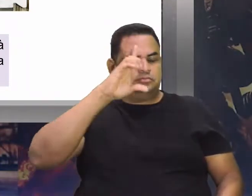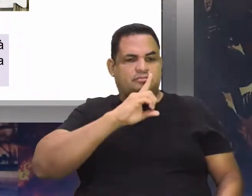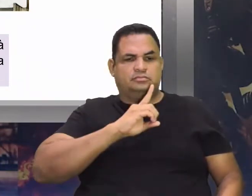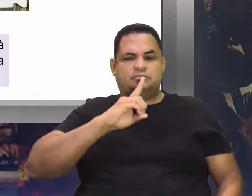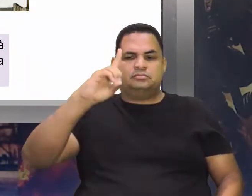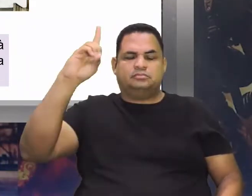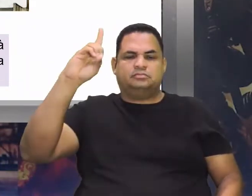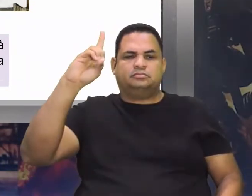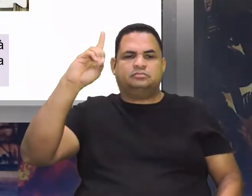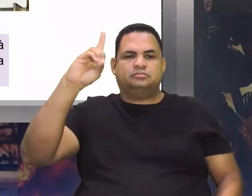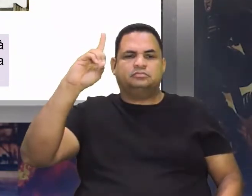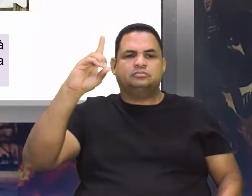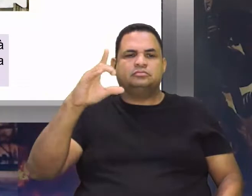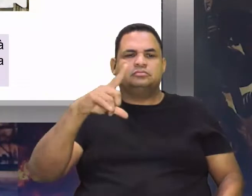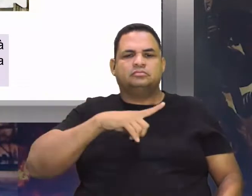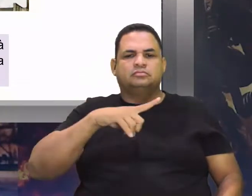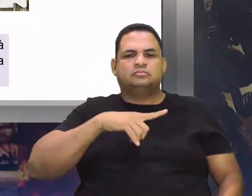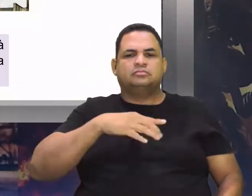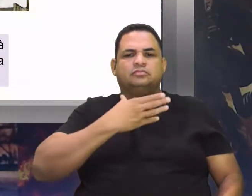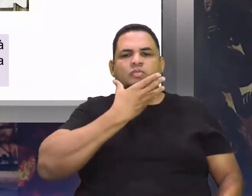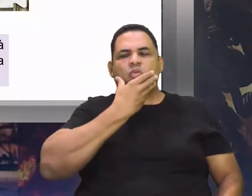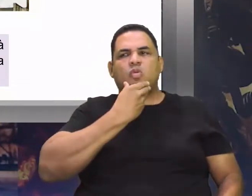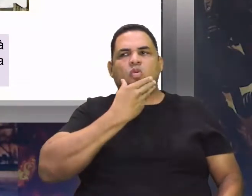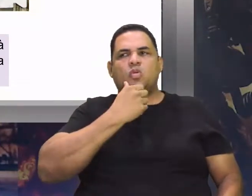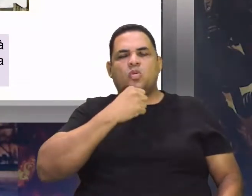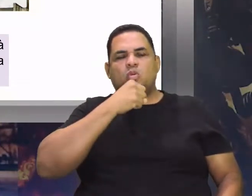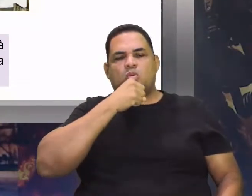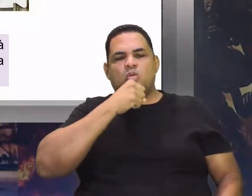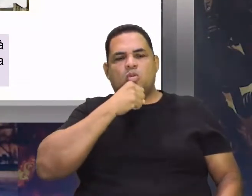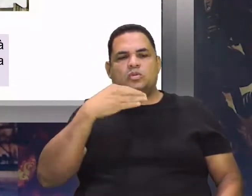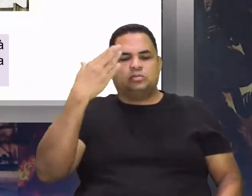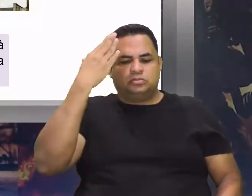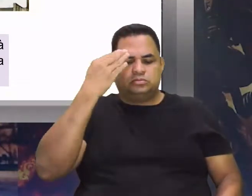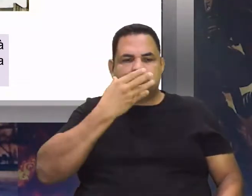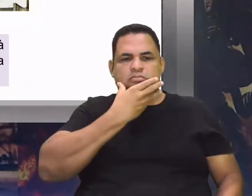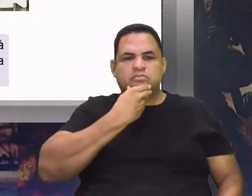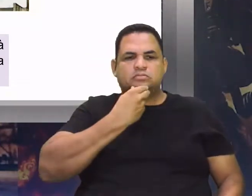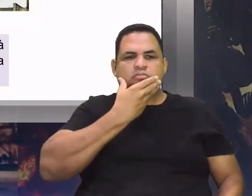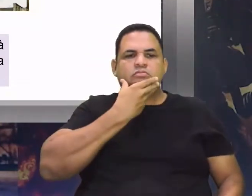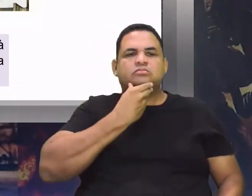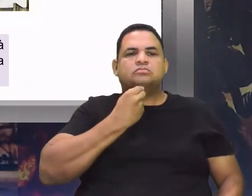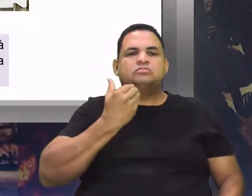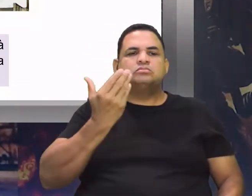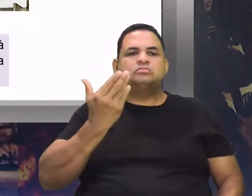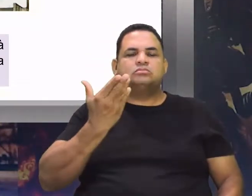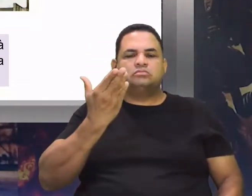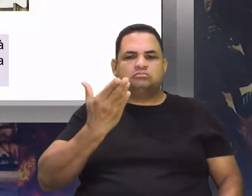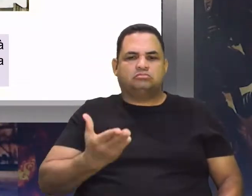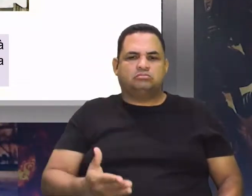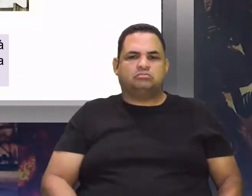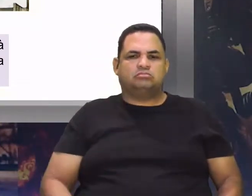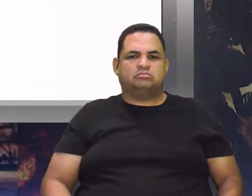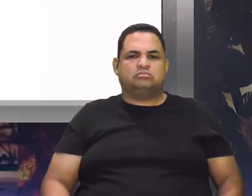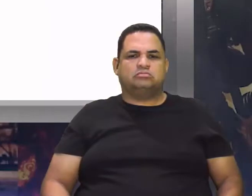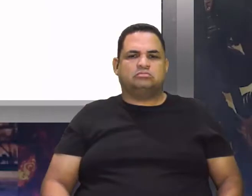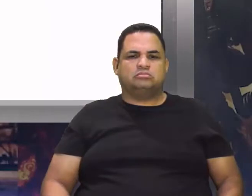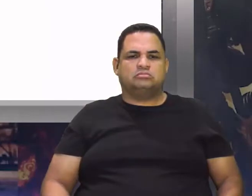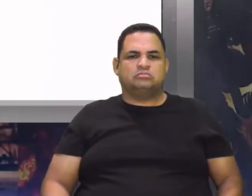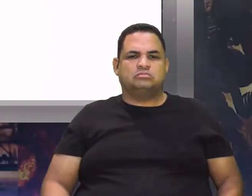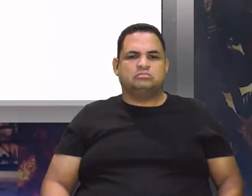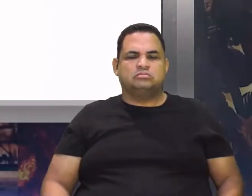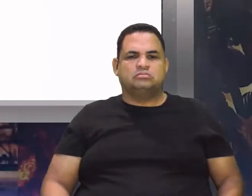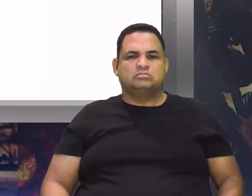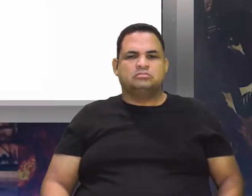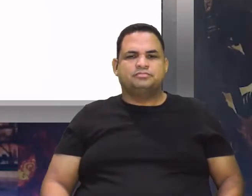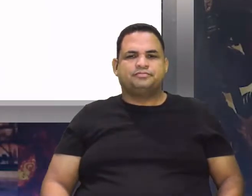Deus como sendo esse senhor velho, de barba, aí as pessoas começaram a colocar Deus assim, desta maneira.